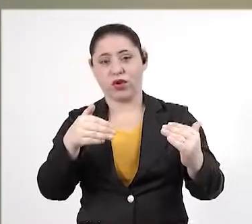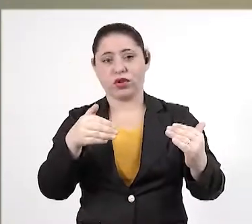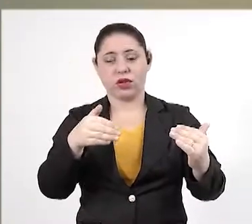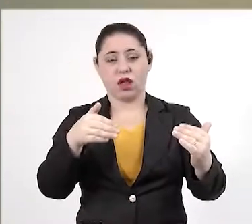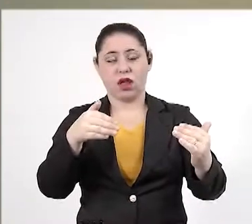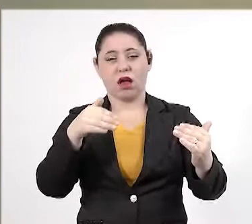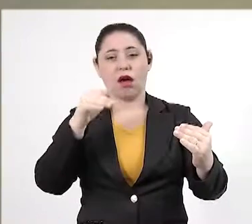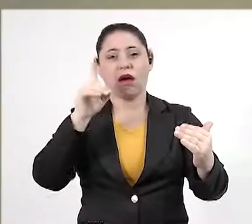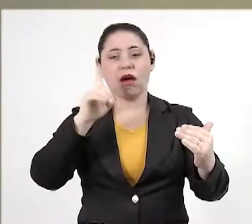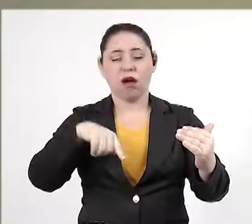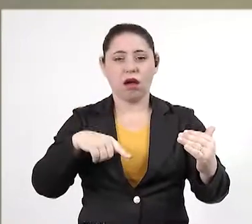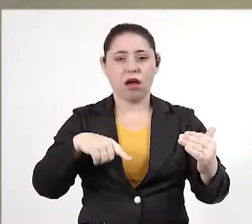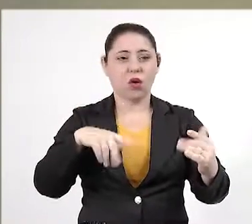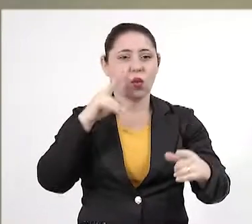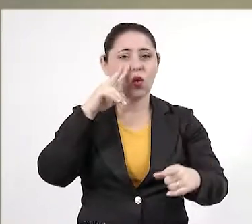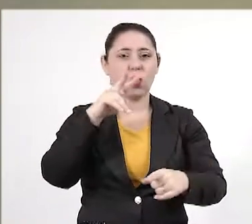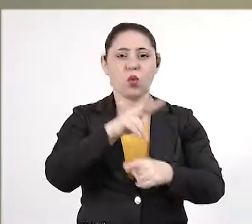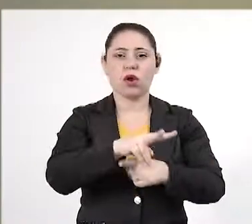focada naquela